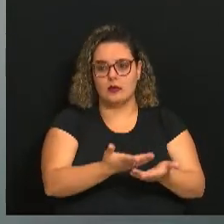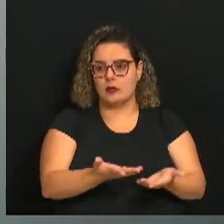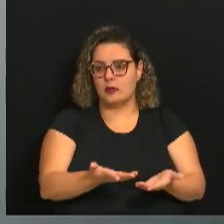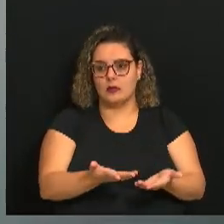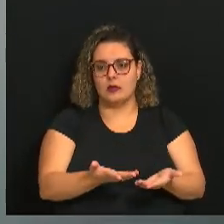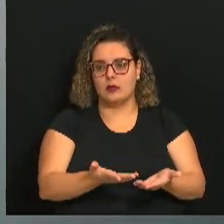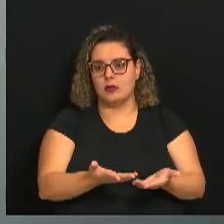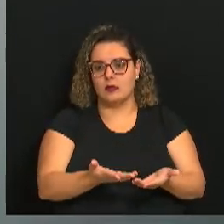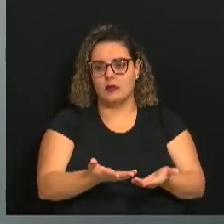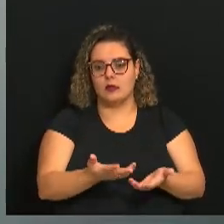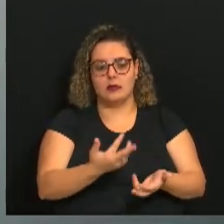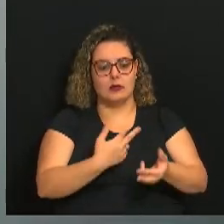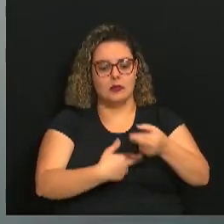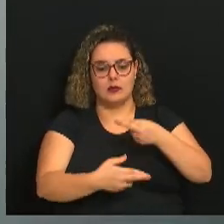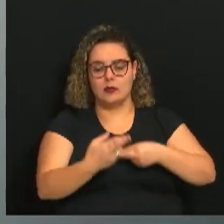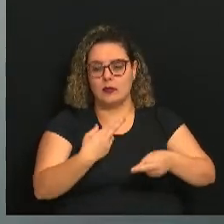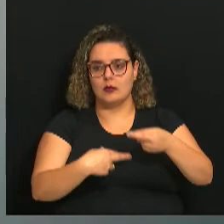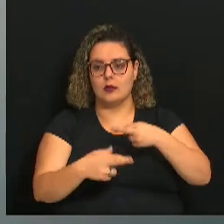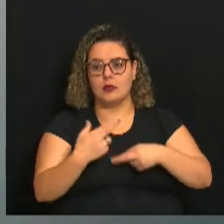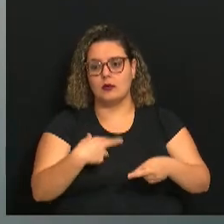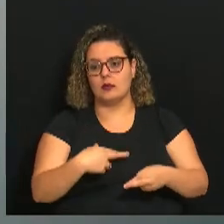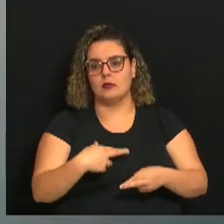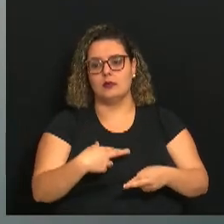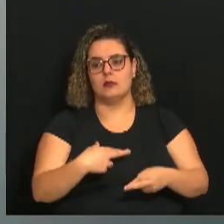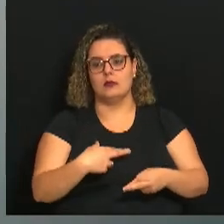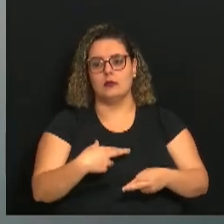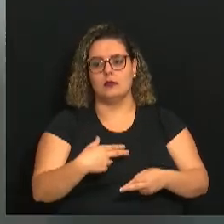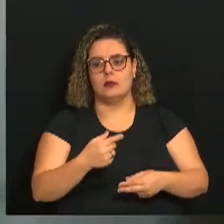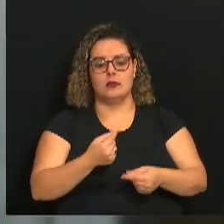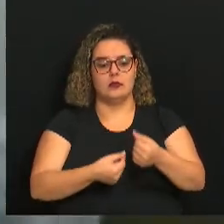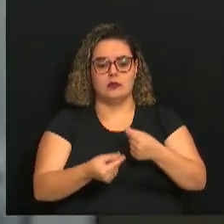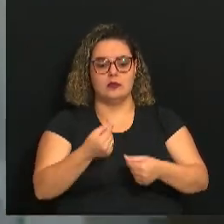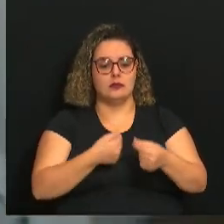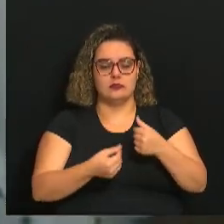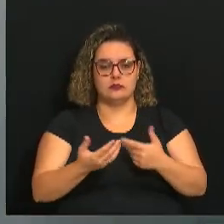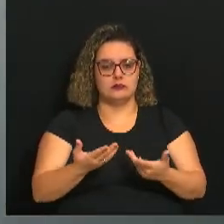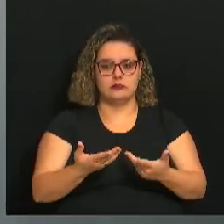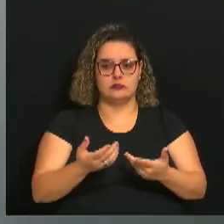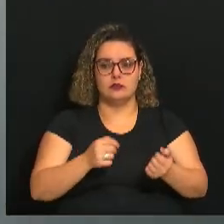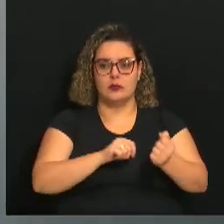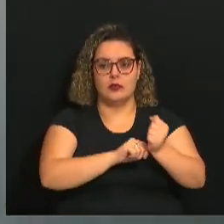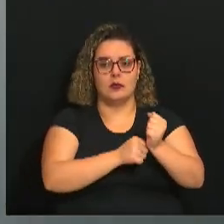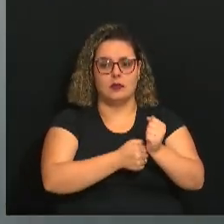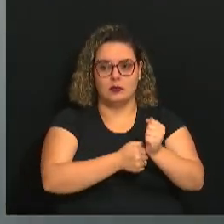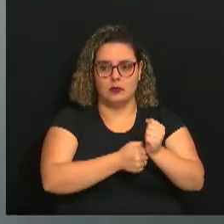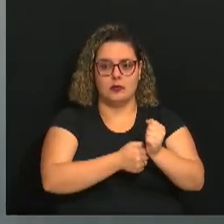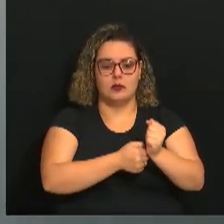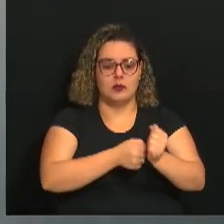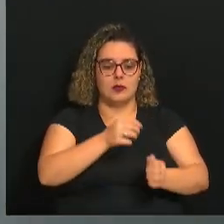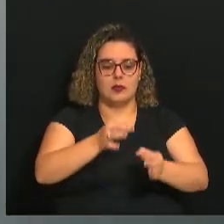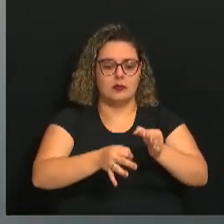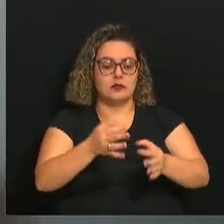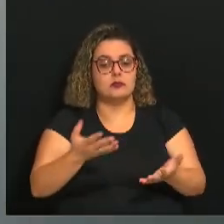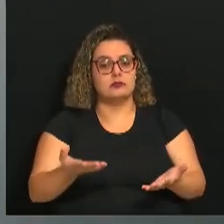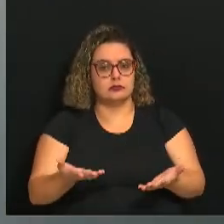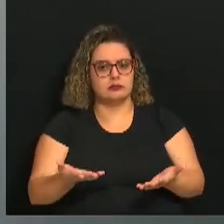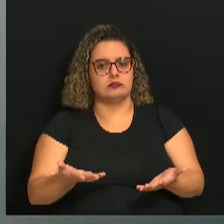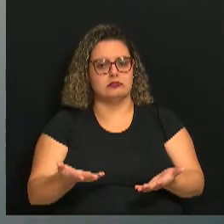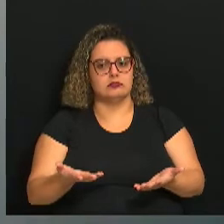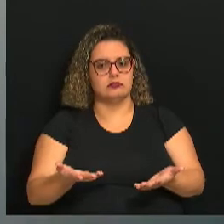exemplo, tem uma relação com o caixa, com o que é repassado da prefeitura. Se ela tem um bloqueio judicial lá de fora, mas peraí, se